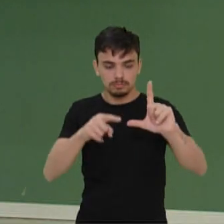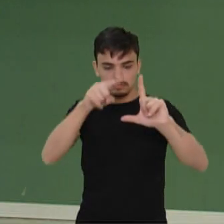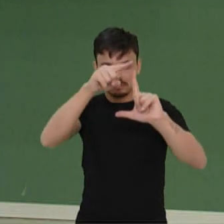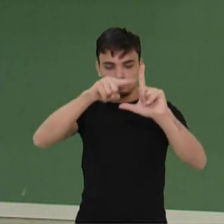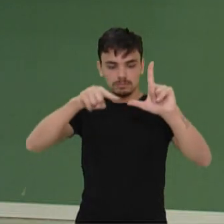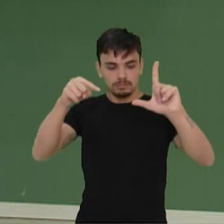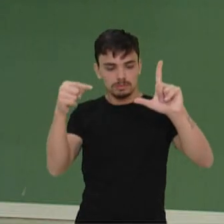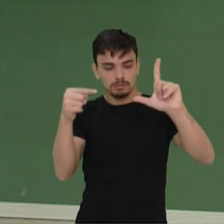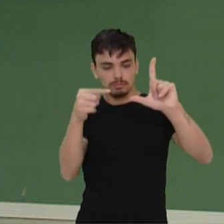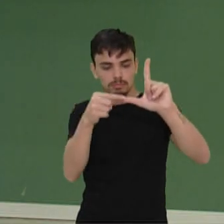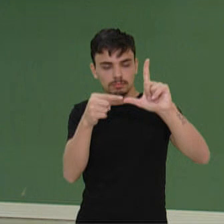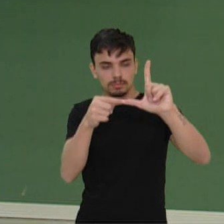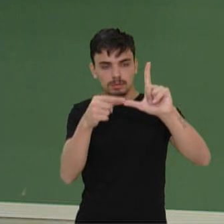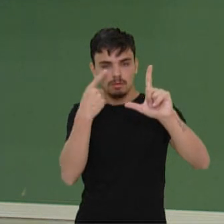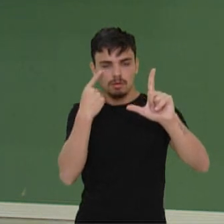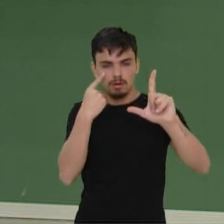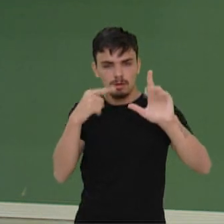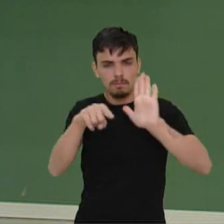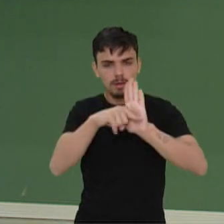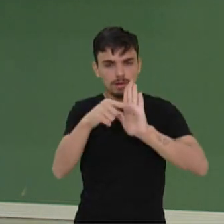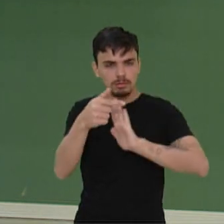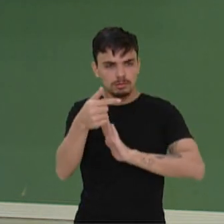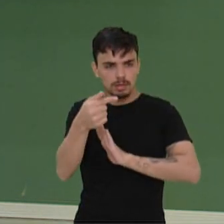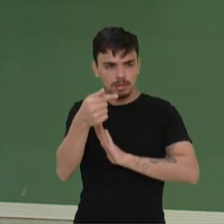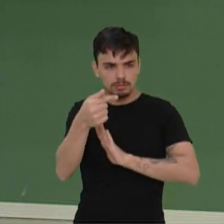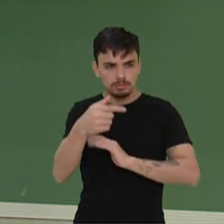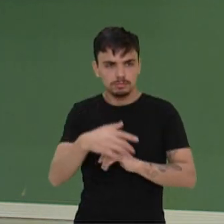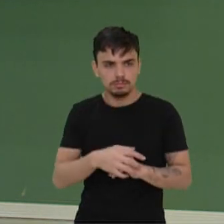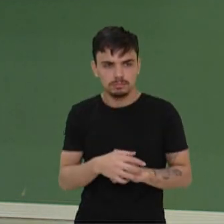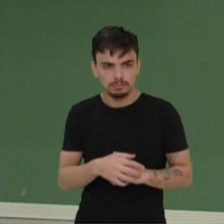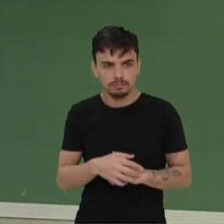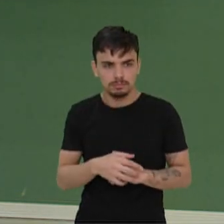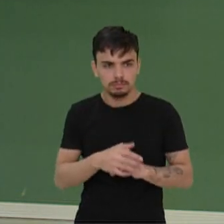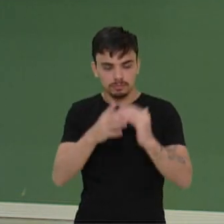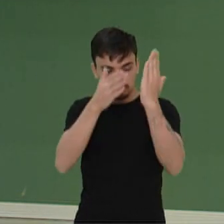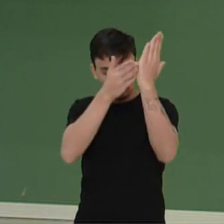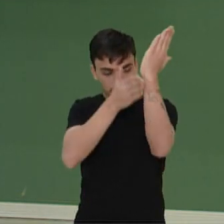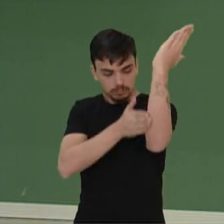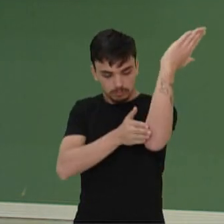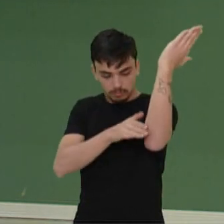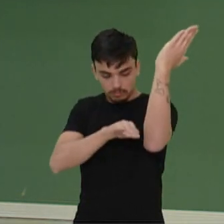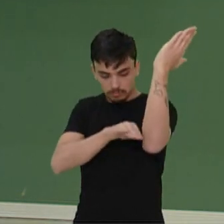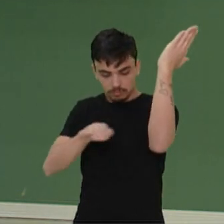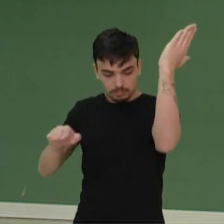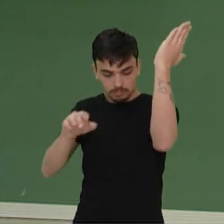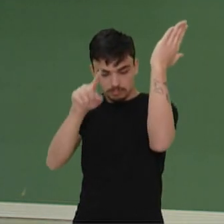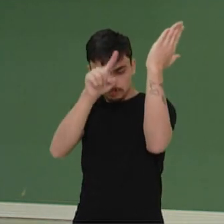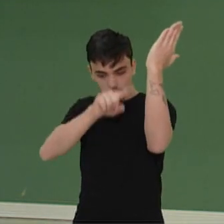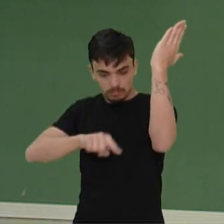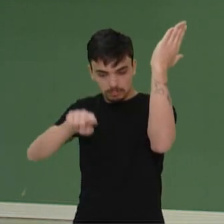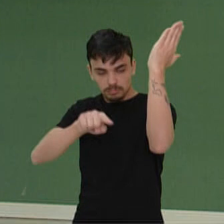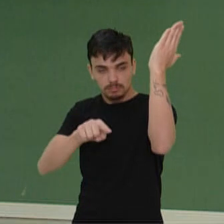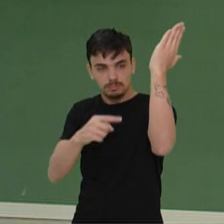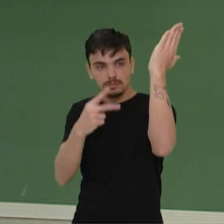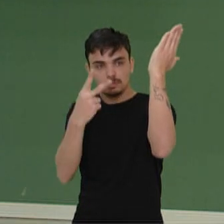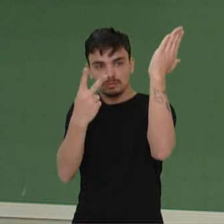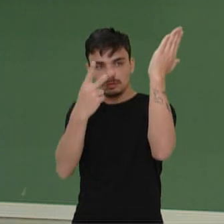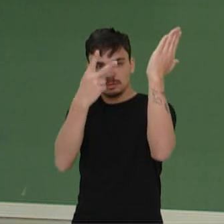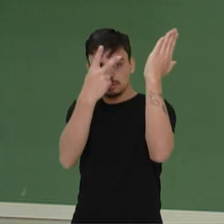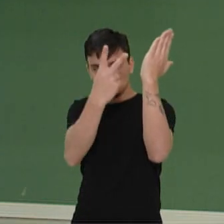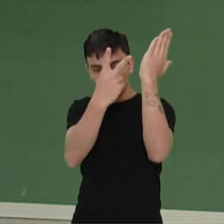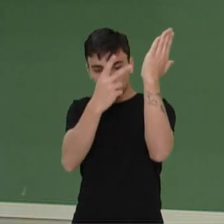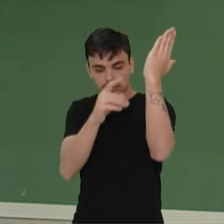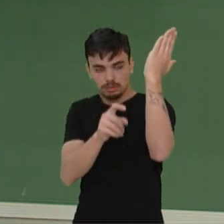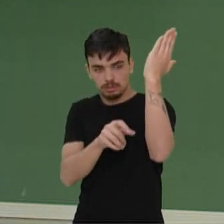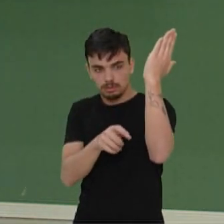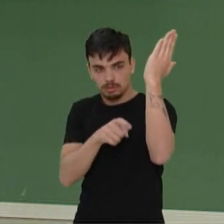7, né, no o y do vértice, aqui é o eixo y, então aqui está o y do vértice. E o 2, né, que é o x do vértice, está aqui no eixo x o 2,